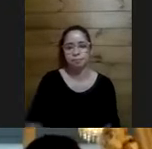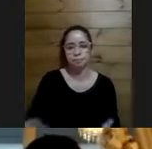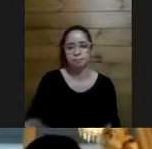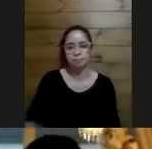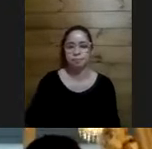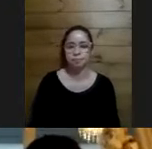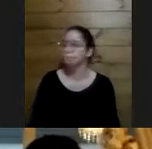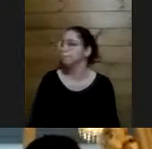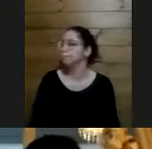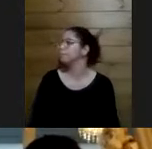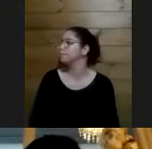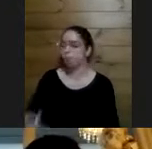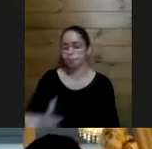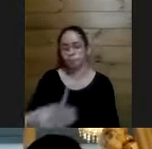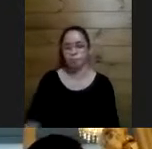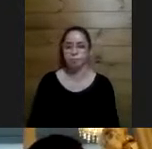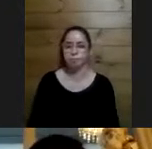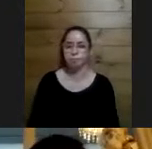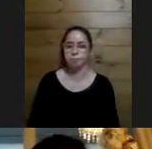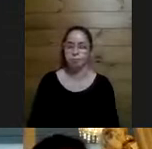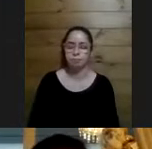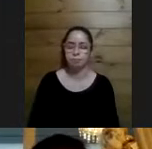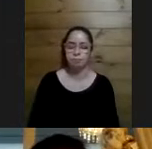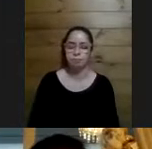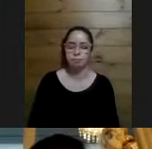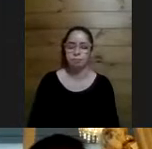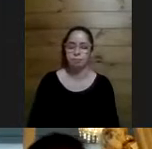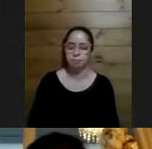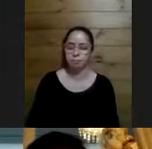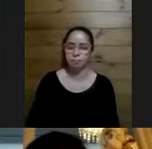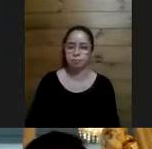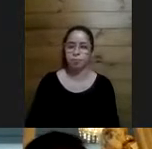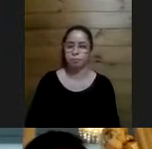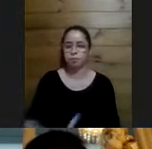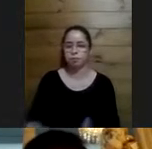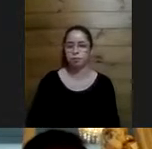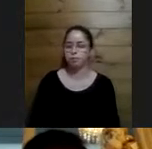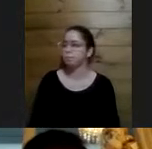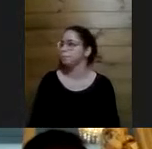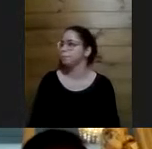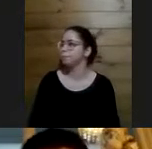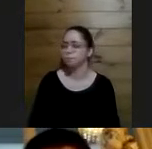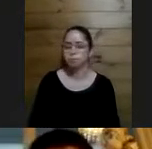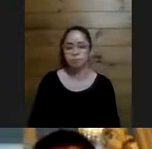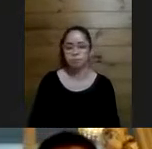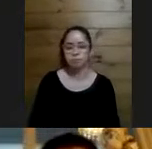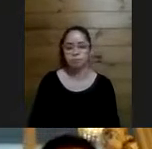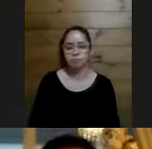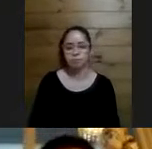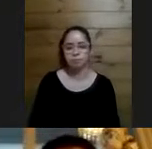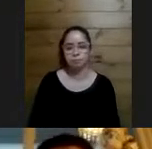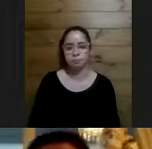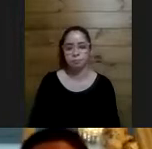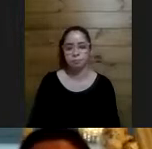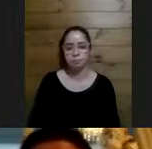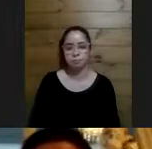Bom, ele não está presente, então, mas tenho certeza que ele me outorgaria plenos poderes para dar a saudação